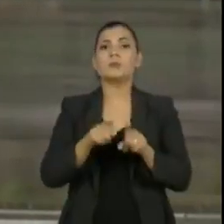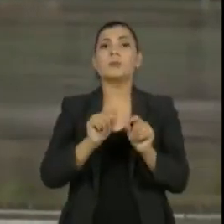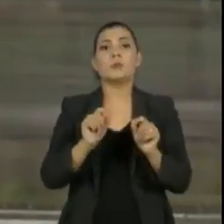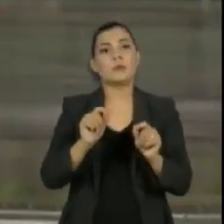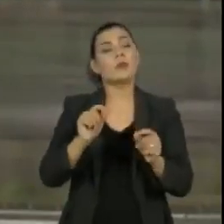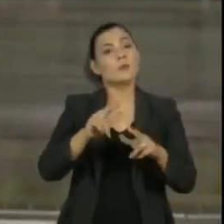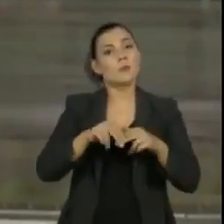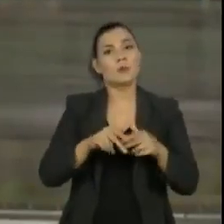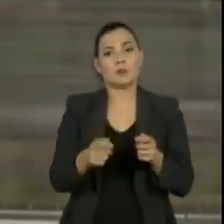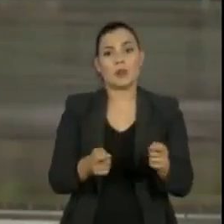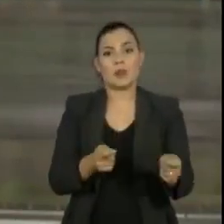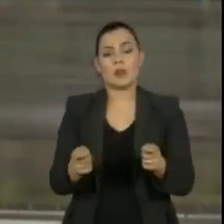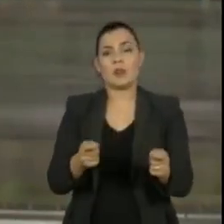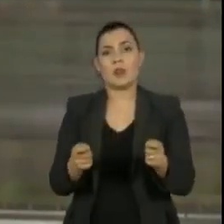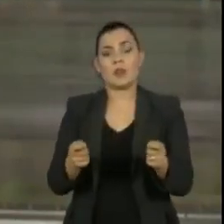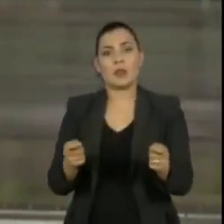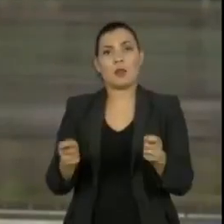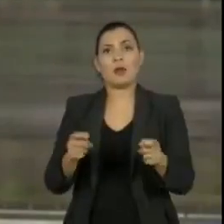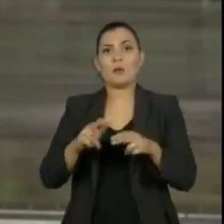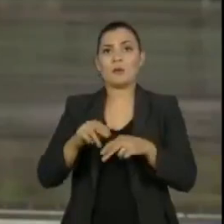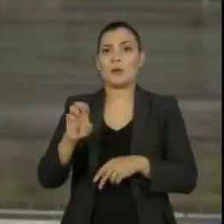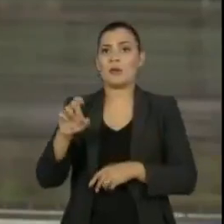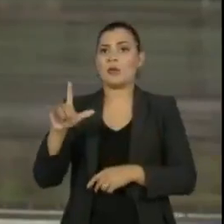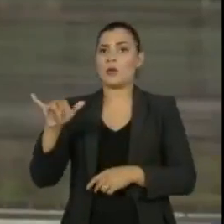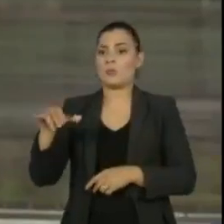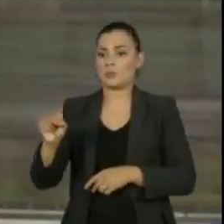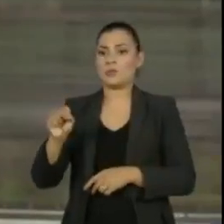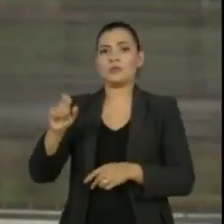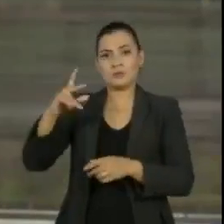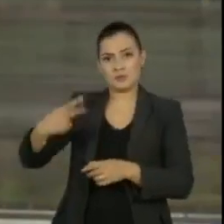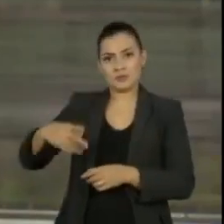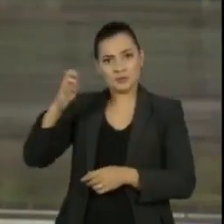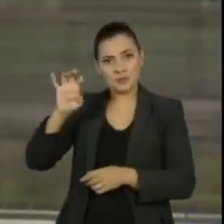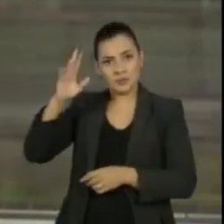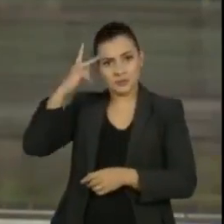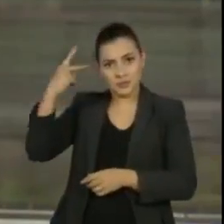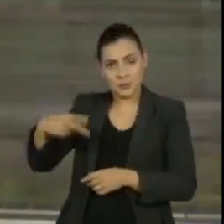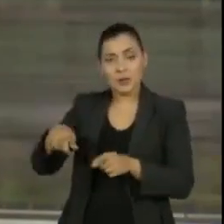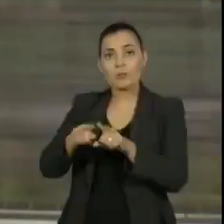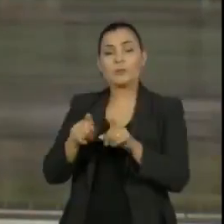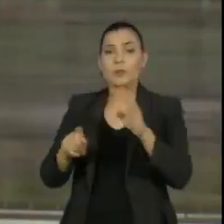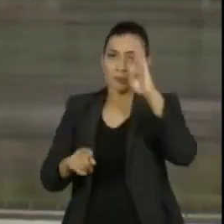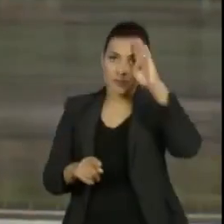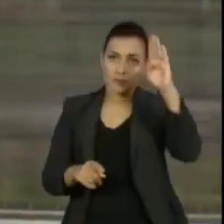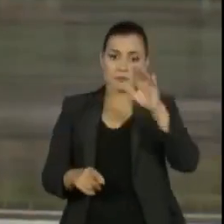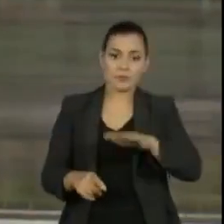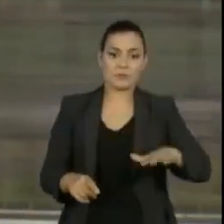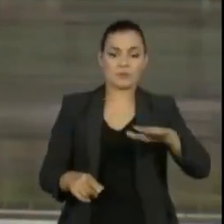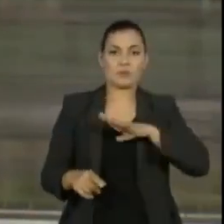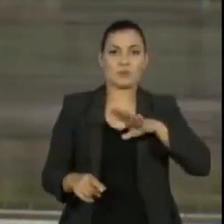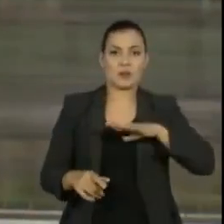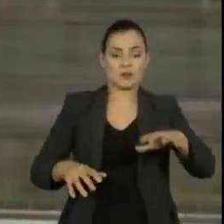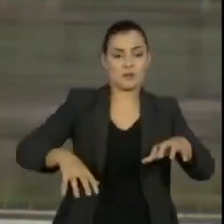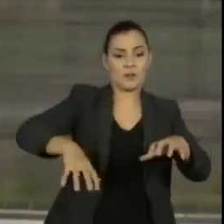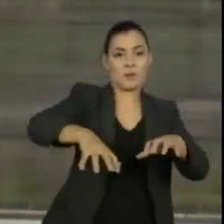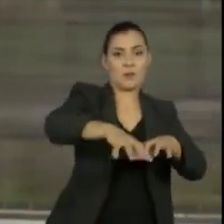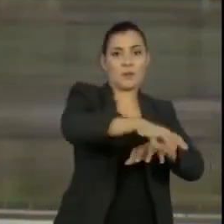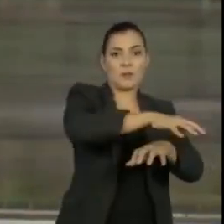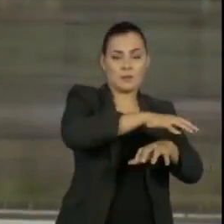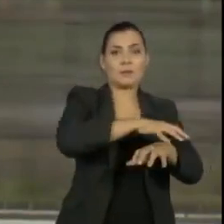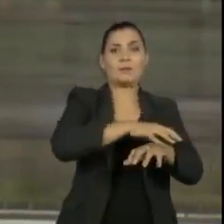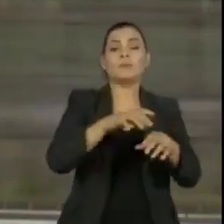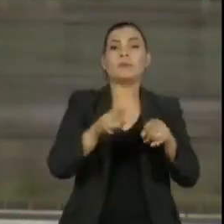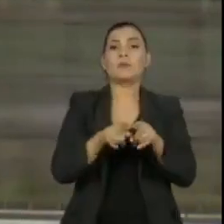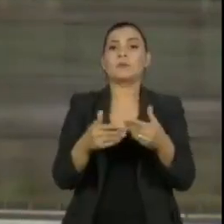segunda onda da pandemia em São Paulo e especialmente na região metropolitana.